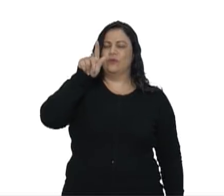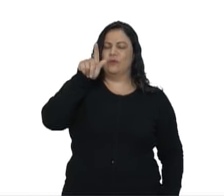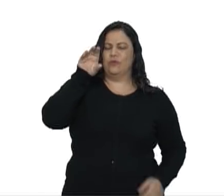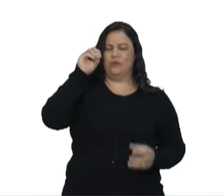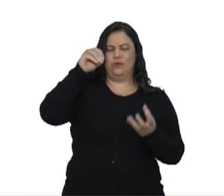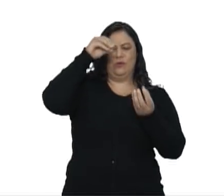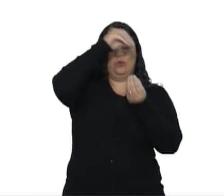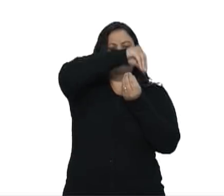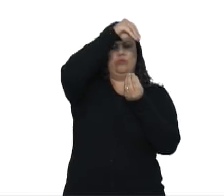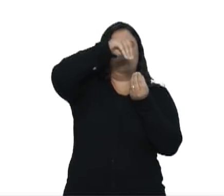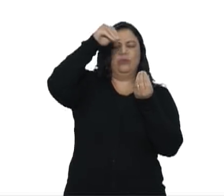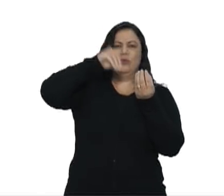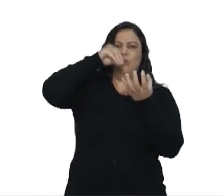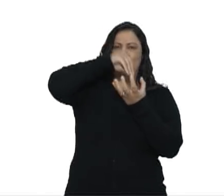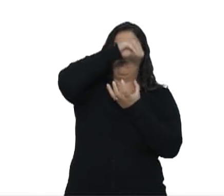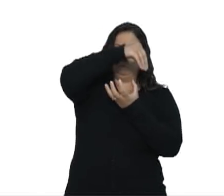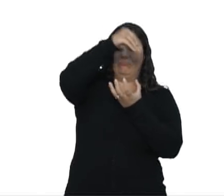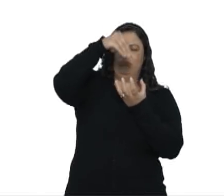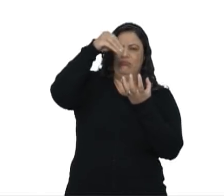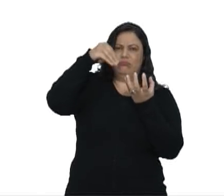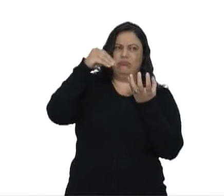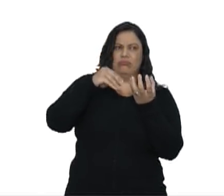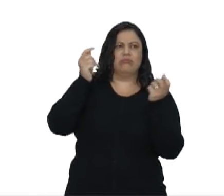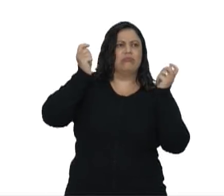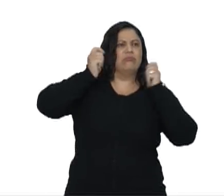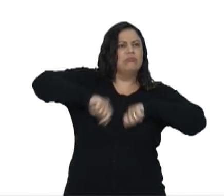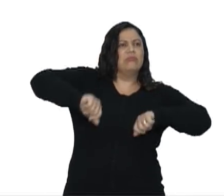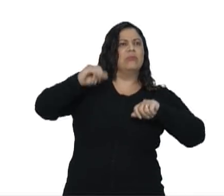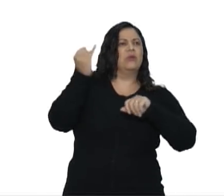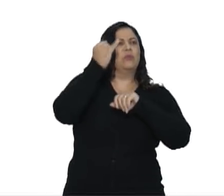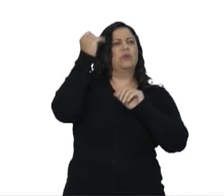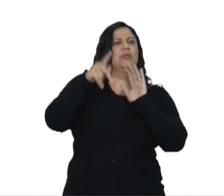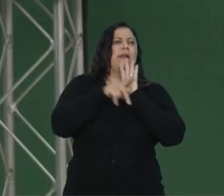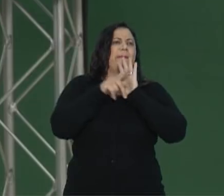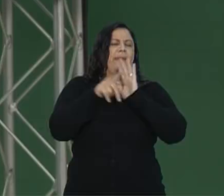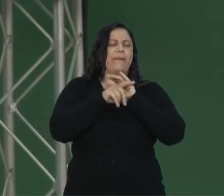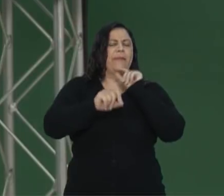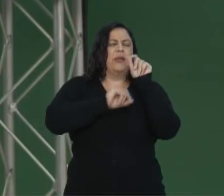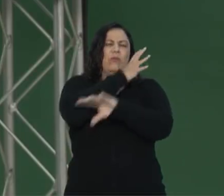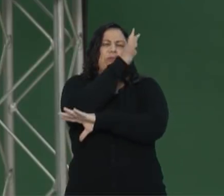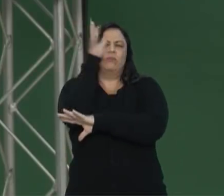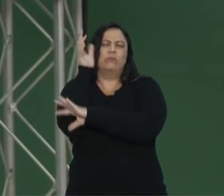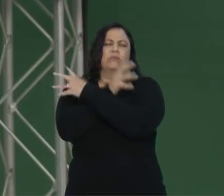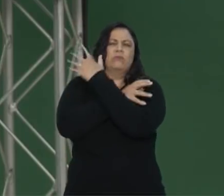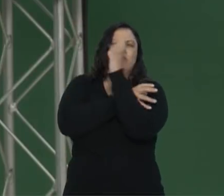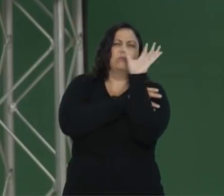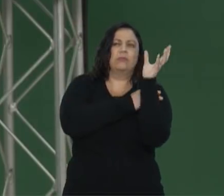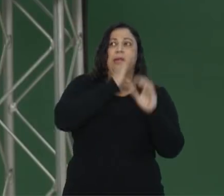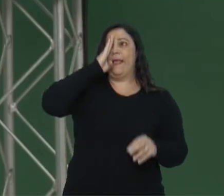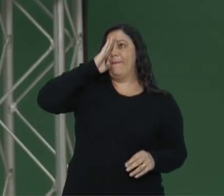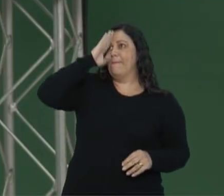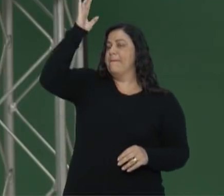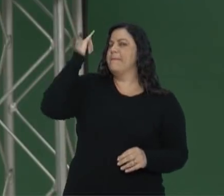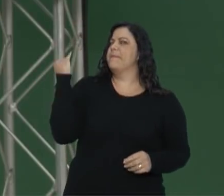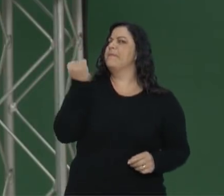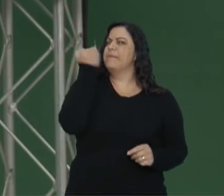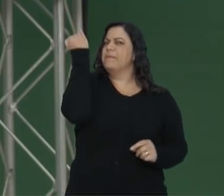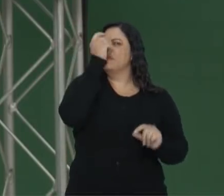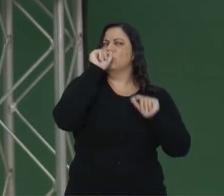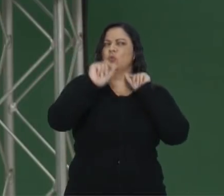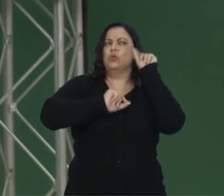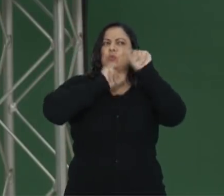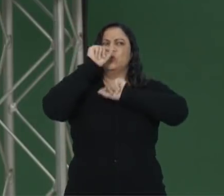ambiente, sendo, junto com as bactérias, fundamentais para o processo de. Então, quando as